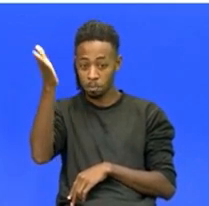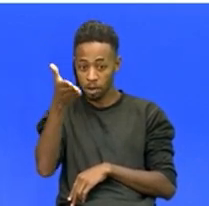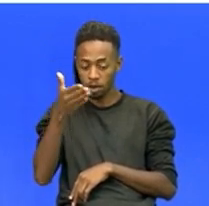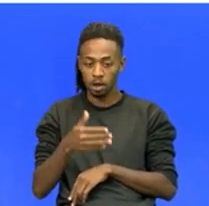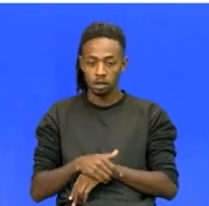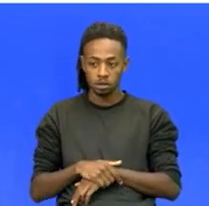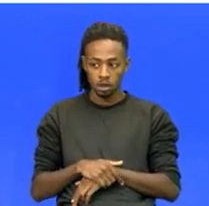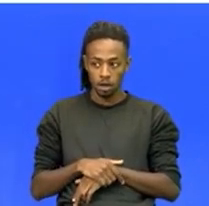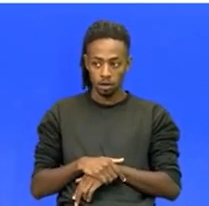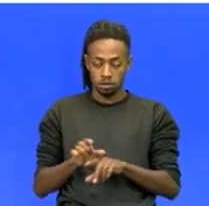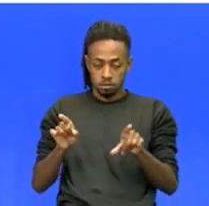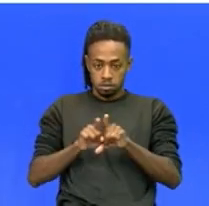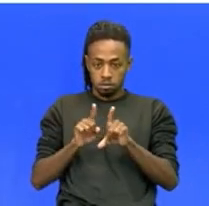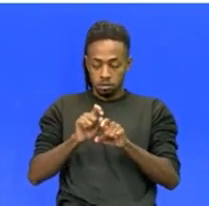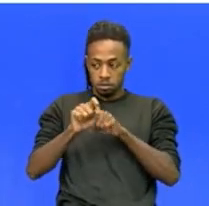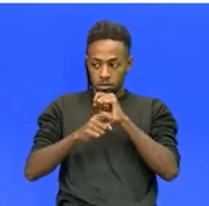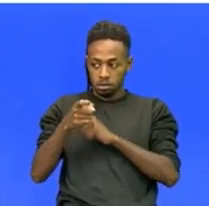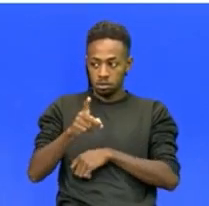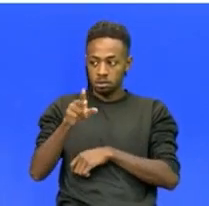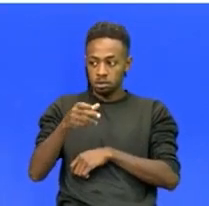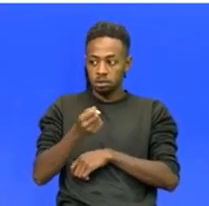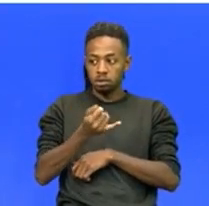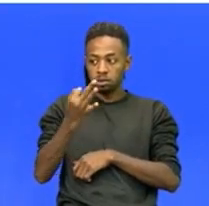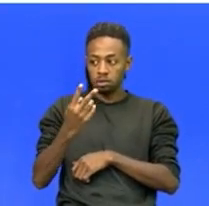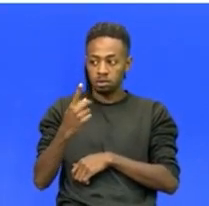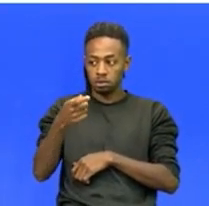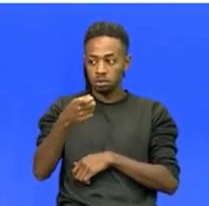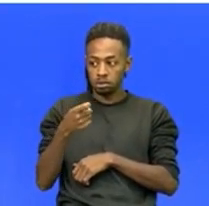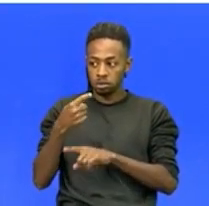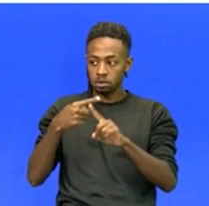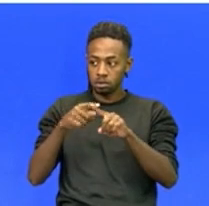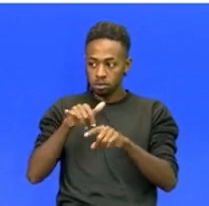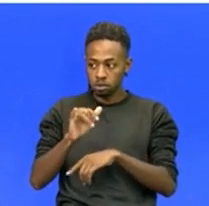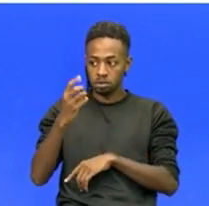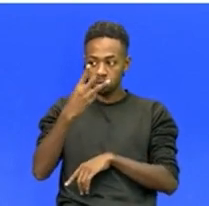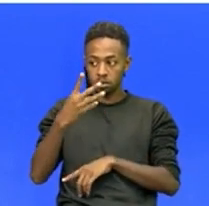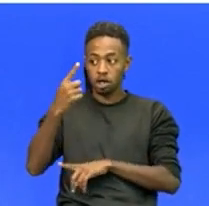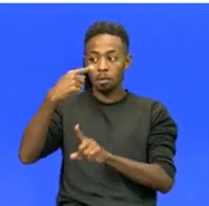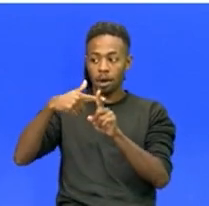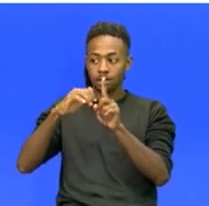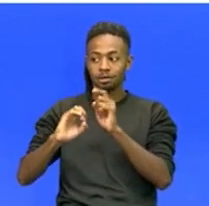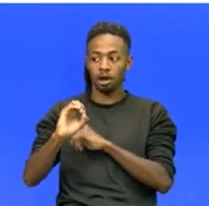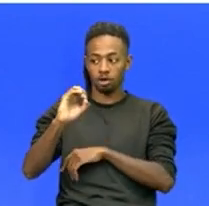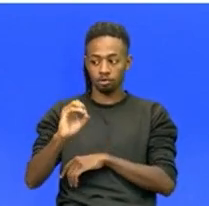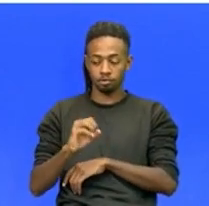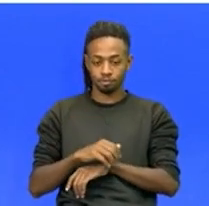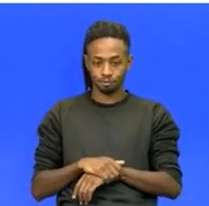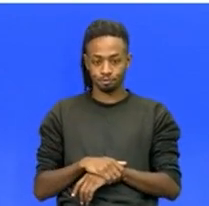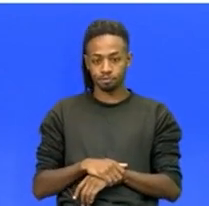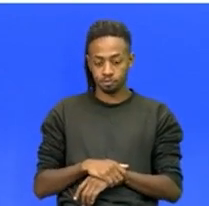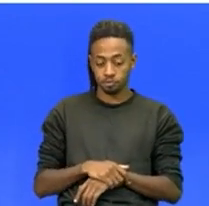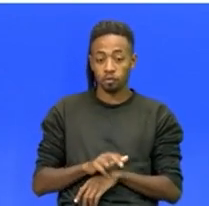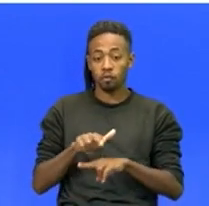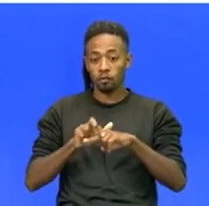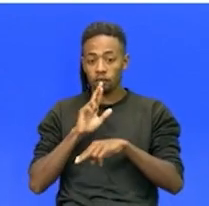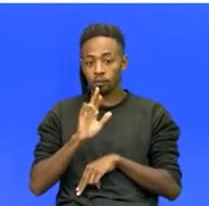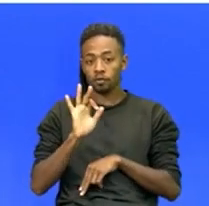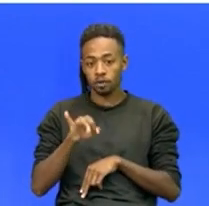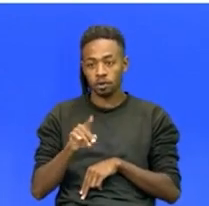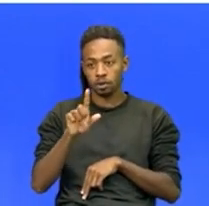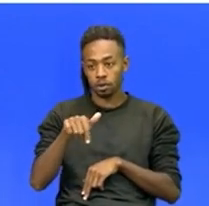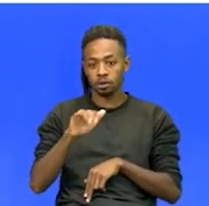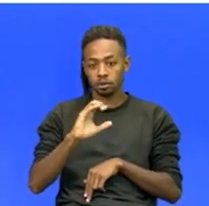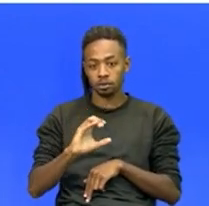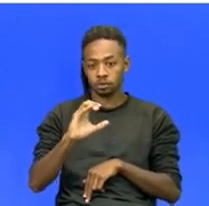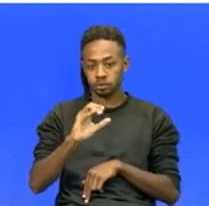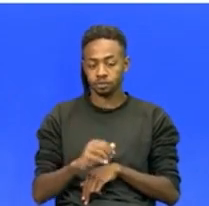outra parte, porque em relação a x, será 2x vezes y à terceira mais 0. Tá? Então, por isso que a resposta é a